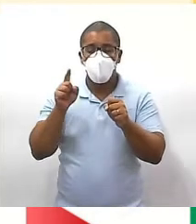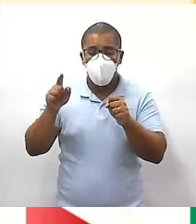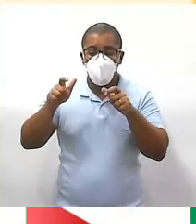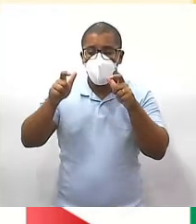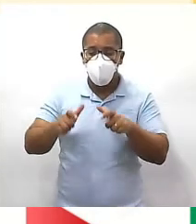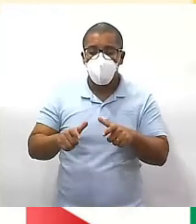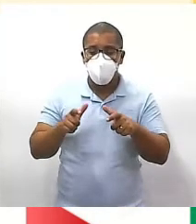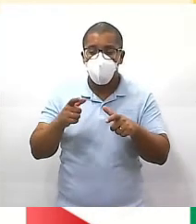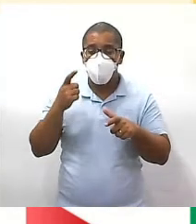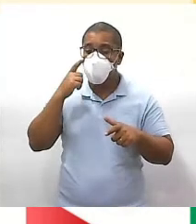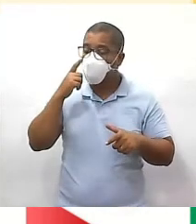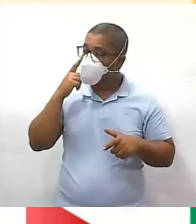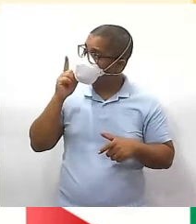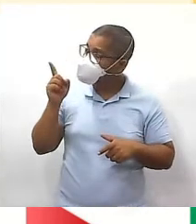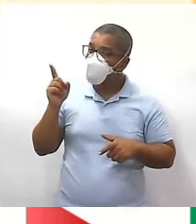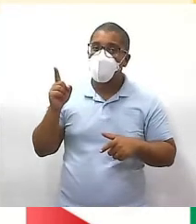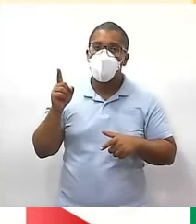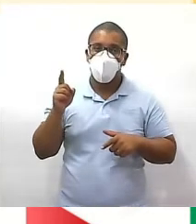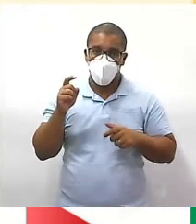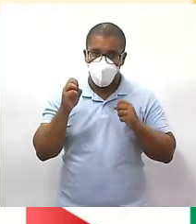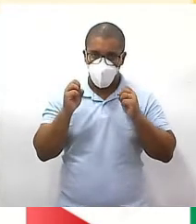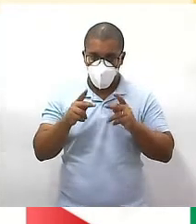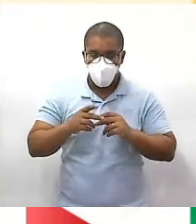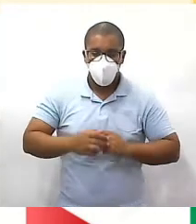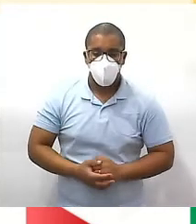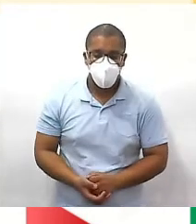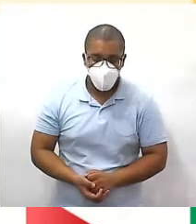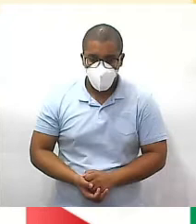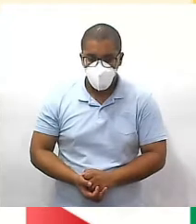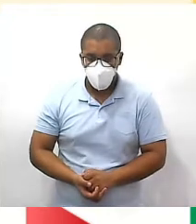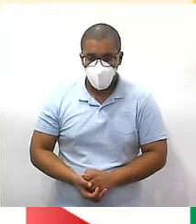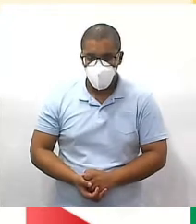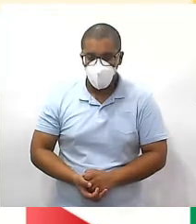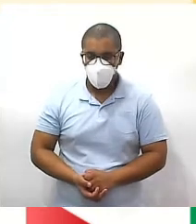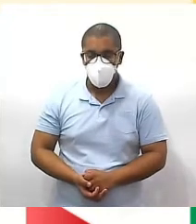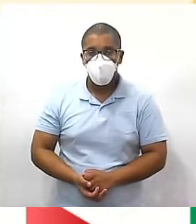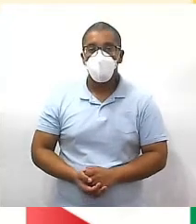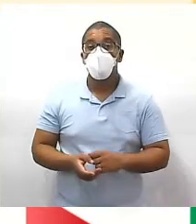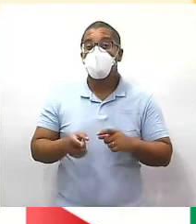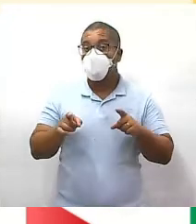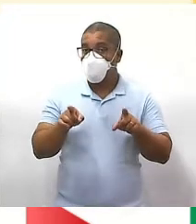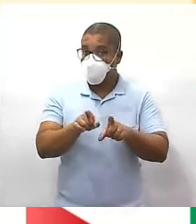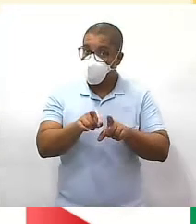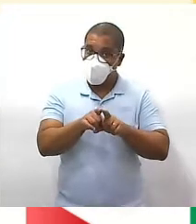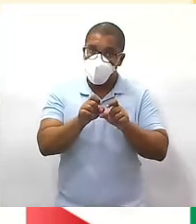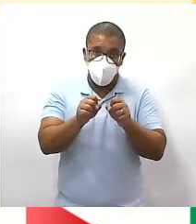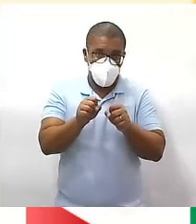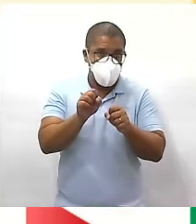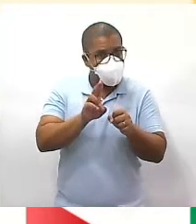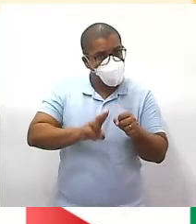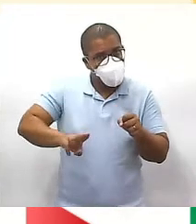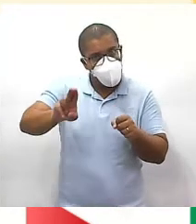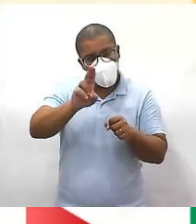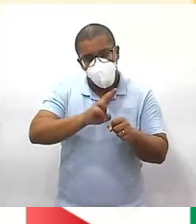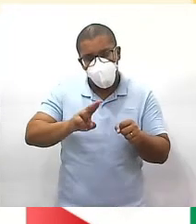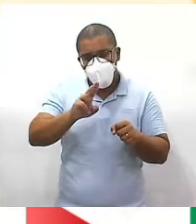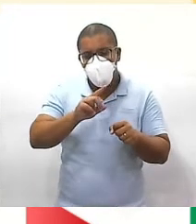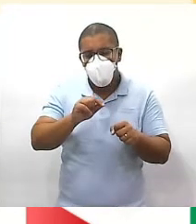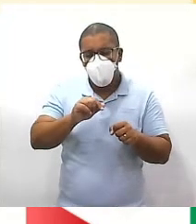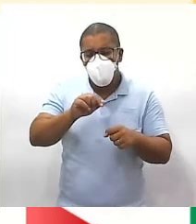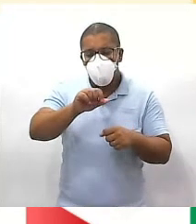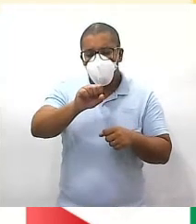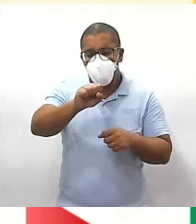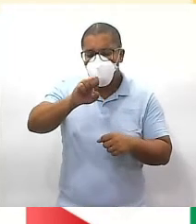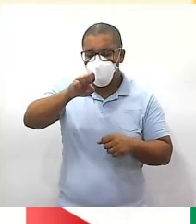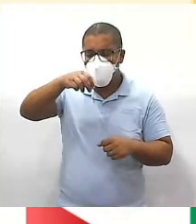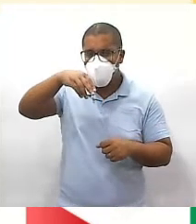interno dela, limitada pelo raio, ok? Vamos lá. Também posso utilizar a semicircunferência, é